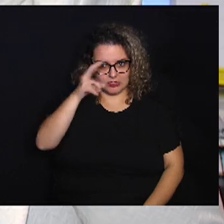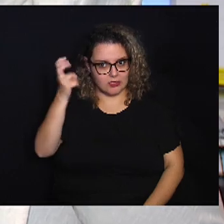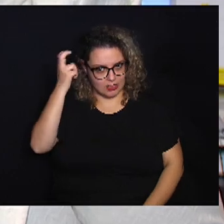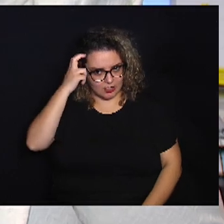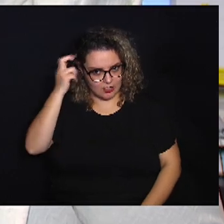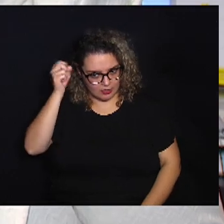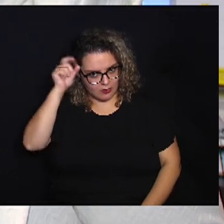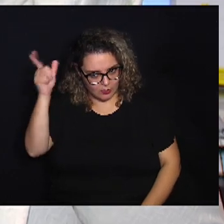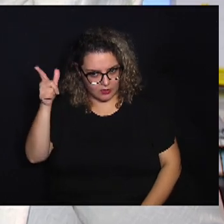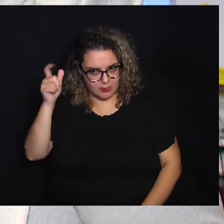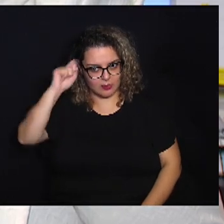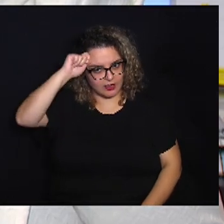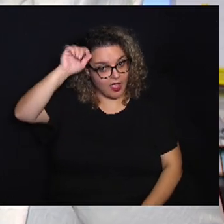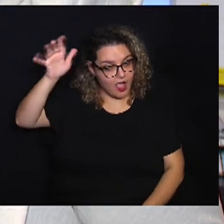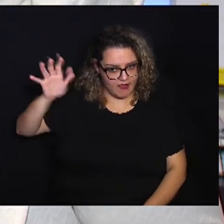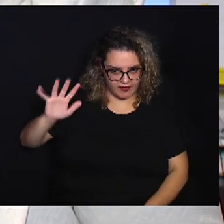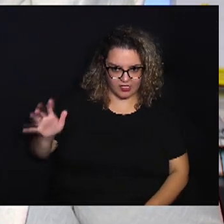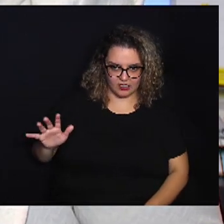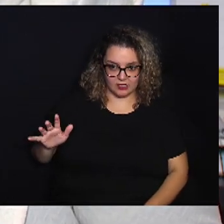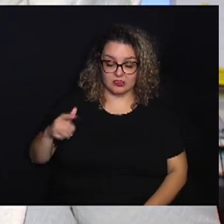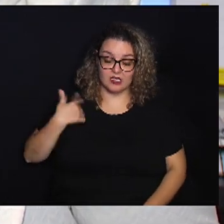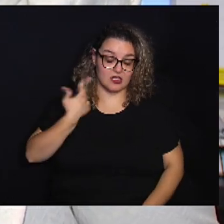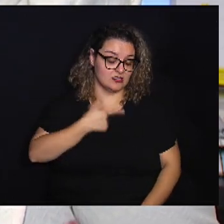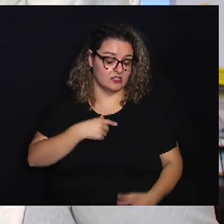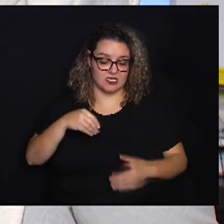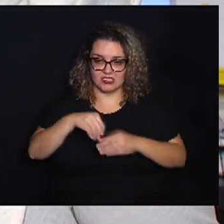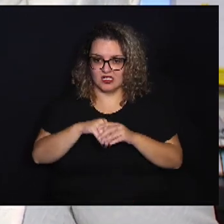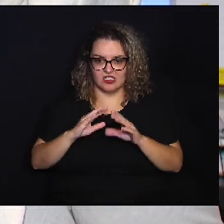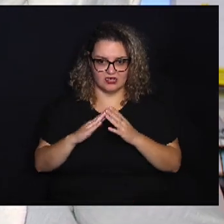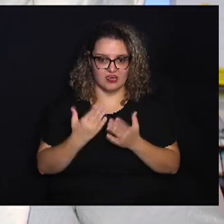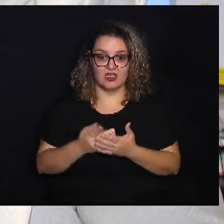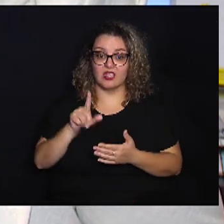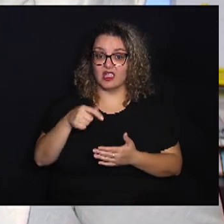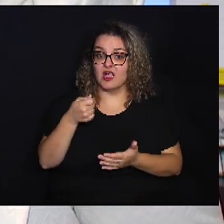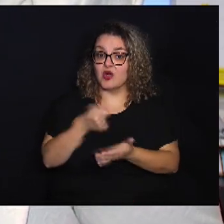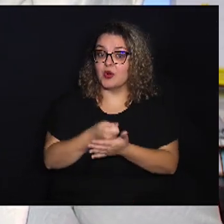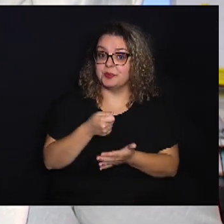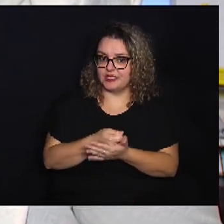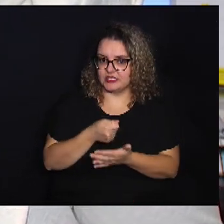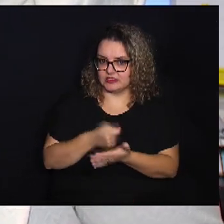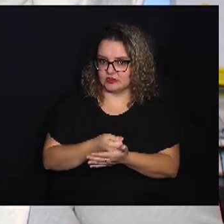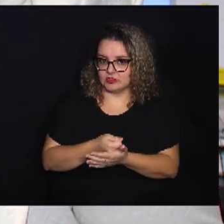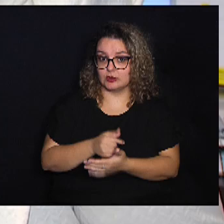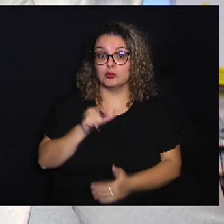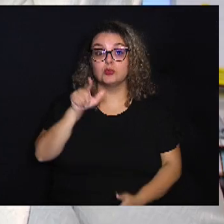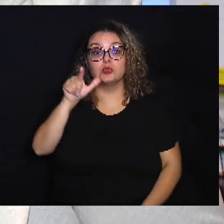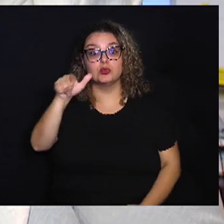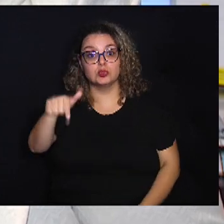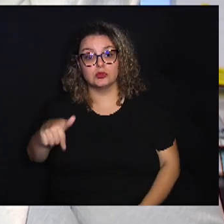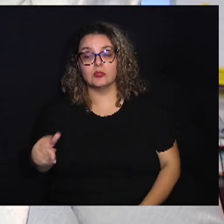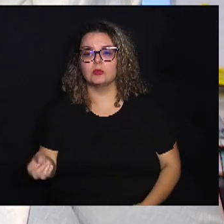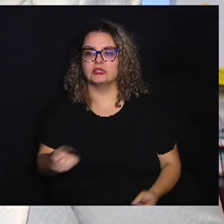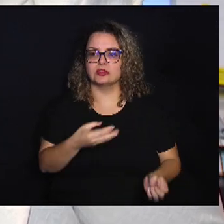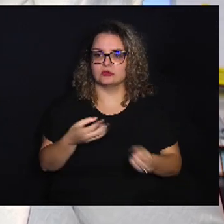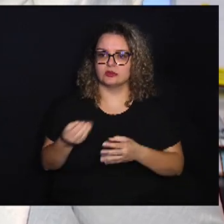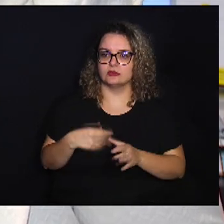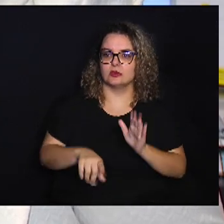da África nas nossas escolas, que é uma lei que é obrigatória. Depois ela foi atualizada com a